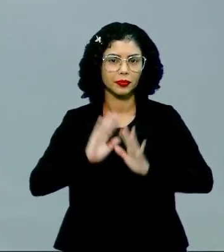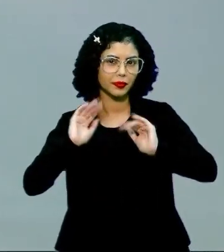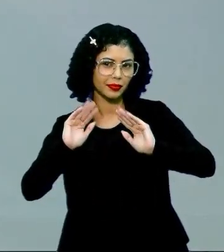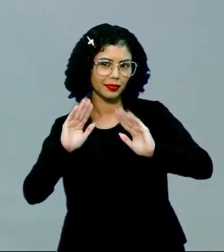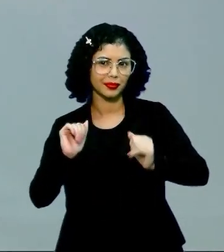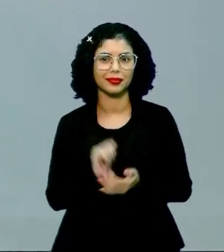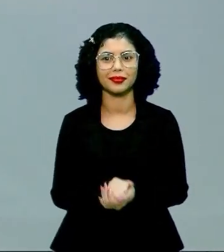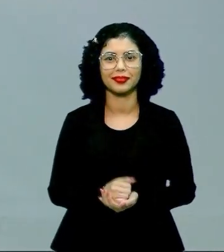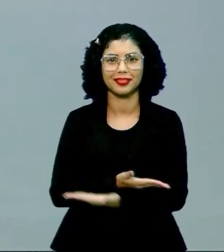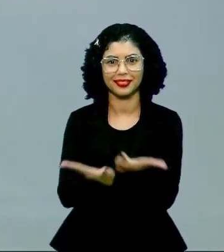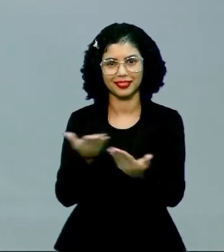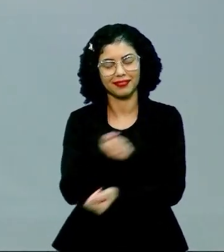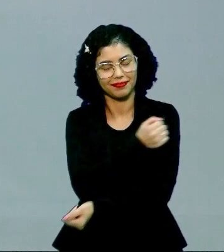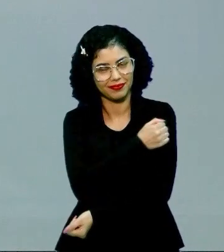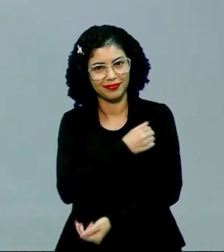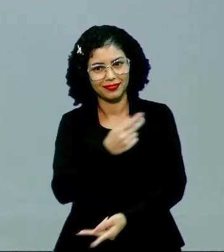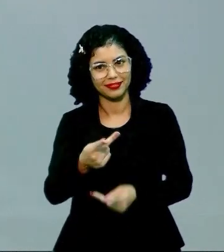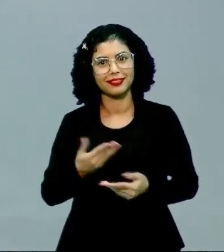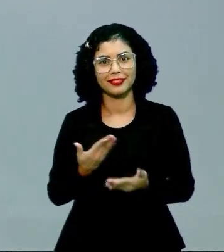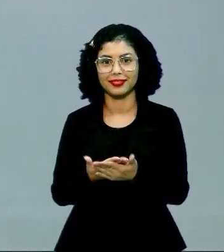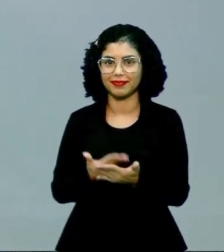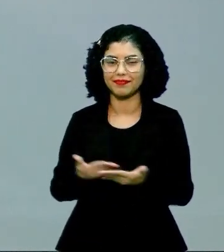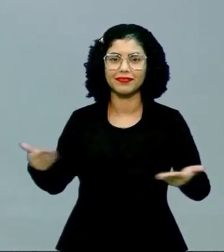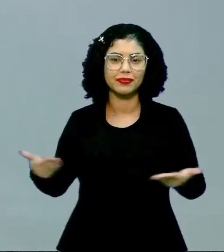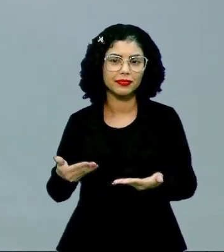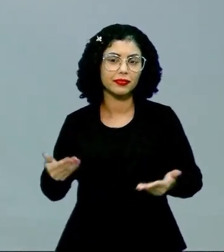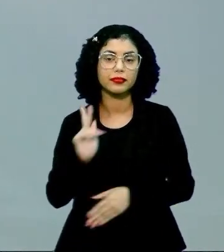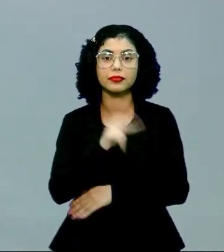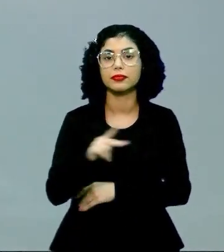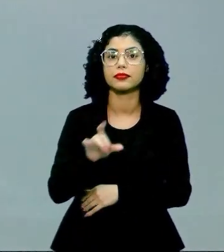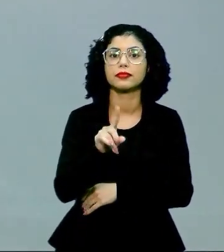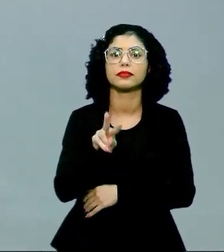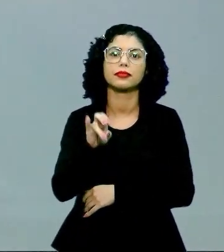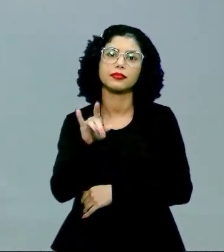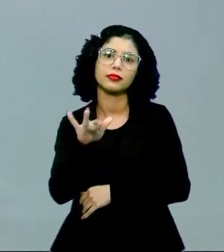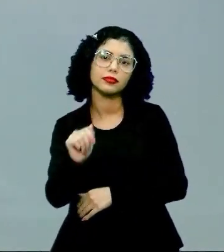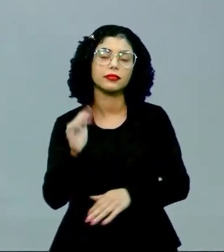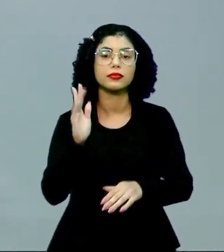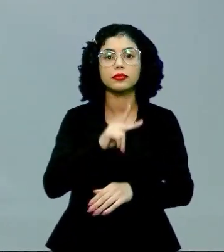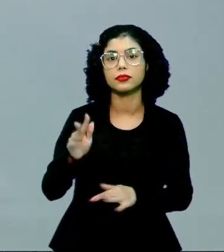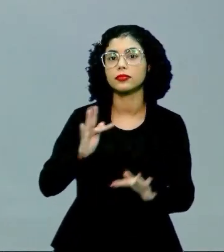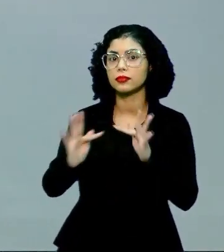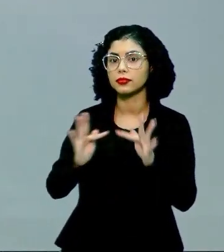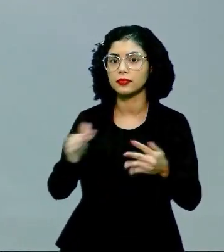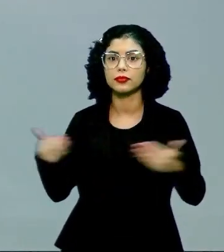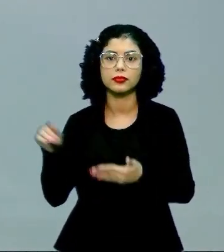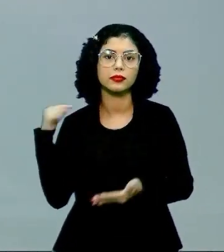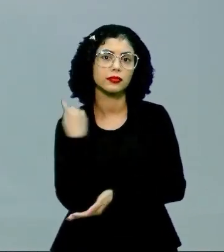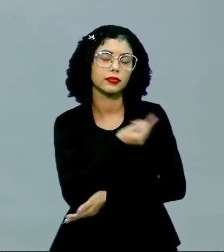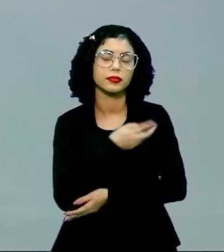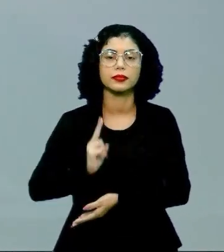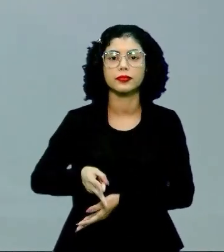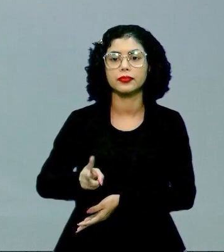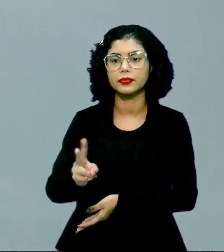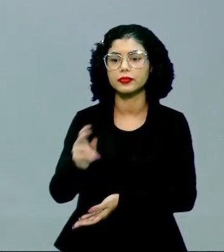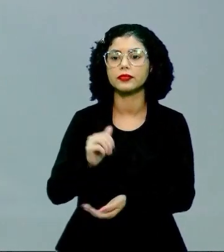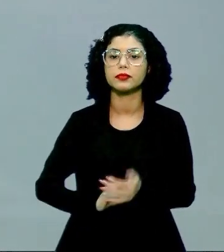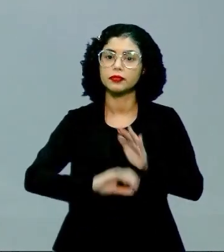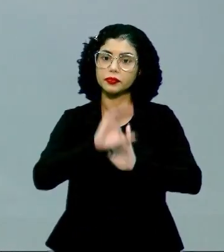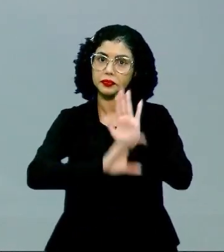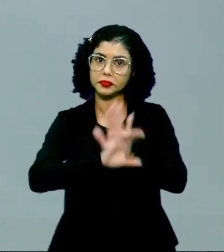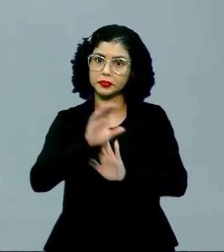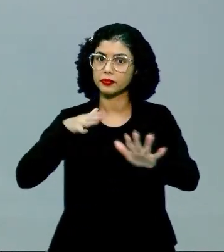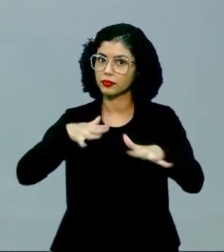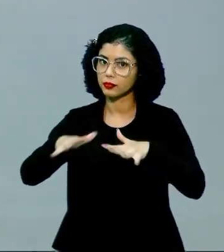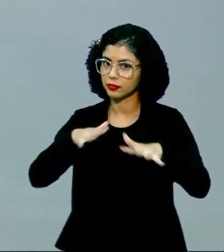Olá você aluno que nos acompanha aqui sou o professor Douglas professor de física e hoje vamos dar continuidade ao nosso conteúdo